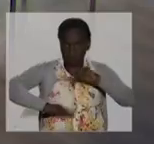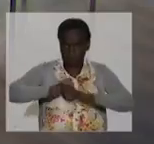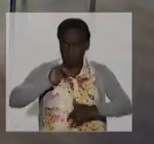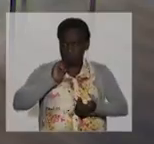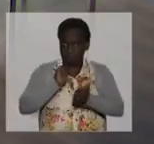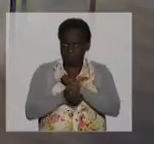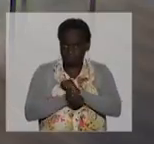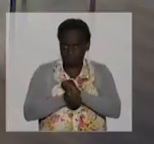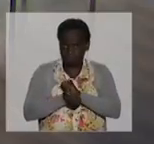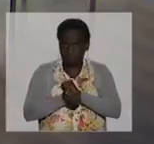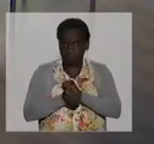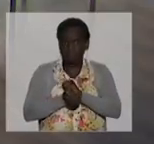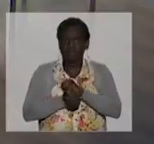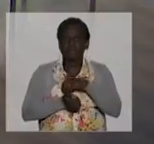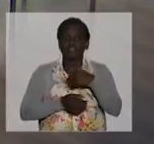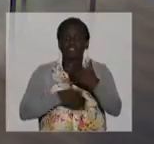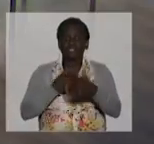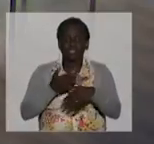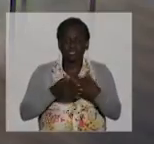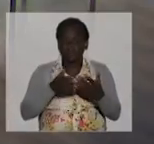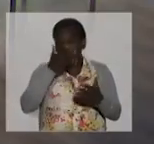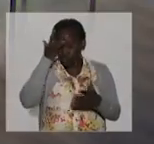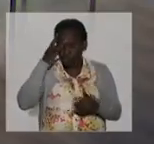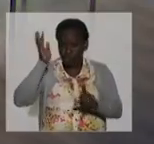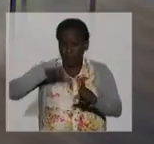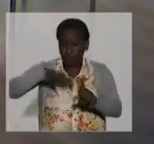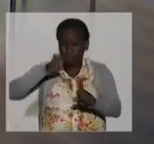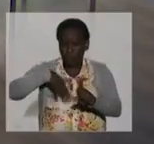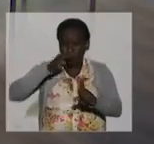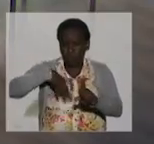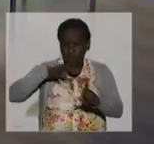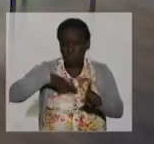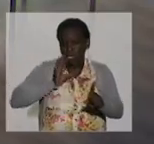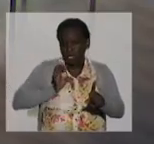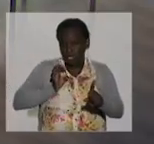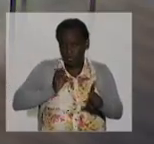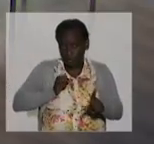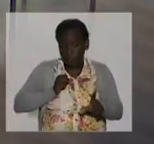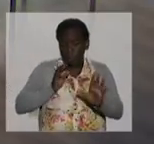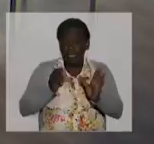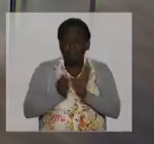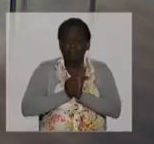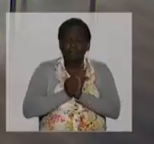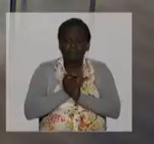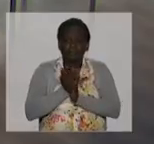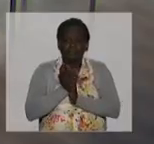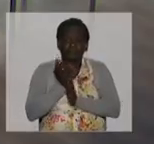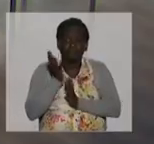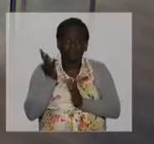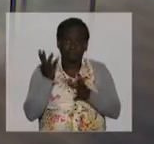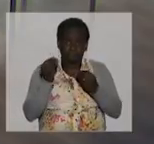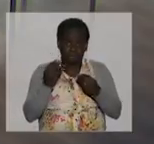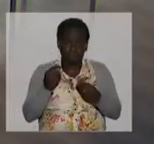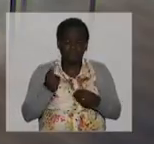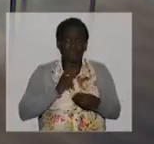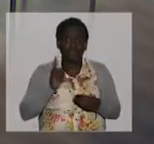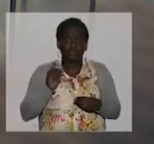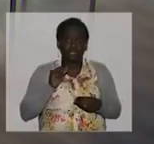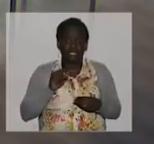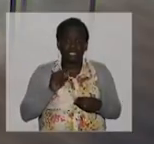atletas que se transformam em ídolos, muitas vezes, uma parcela